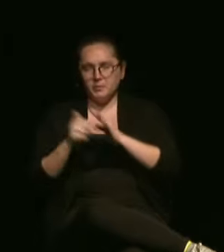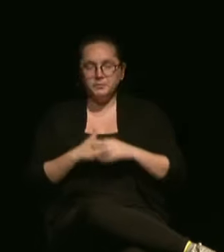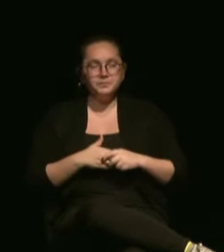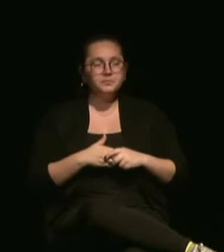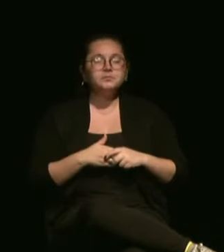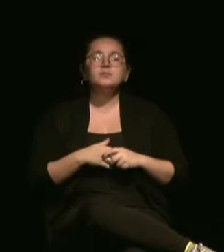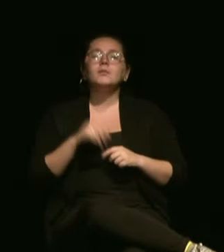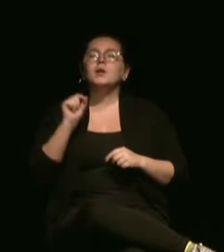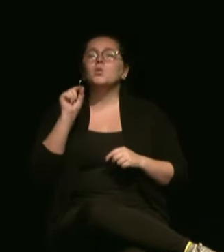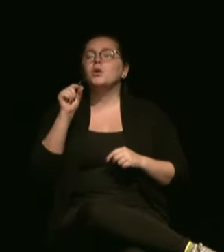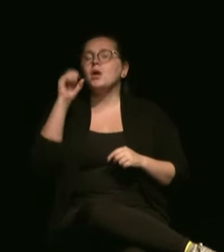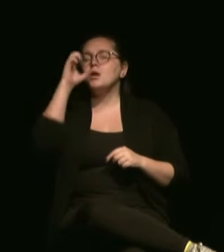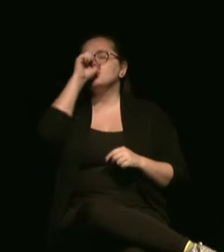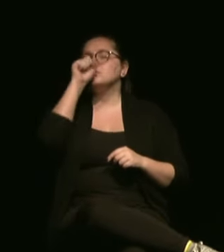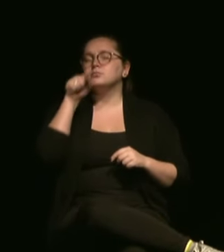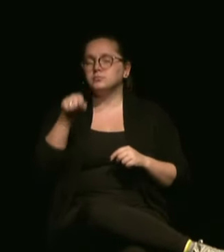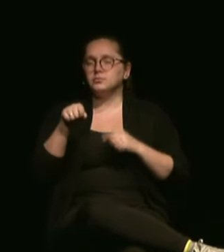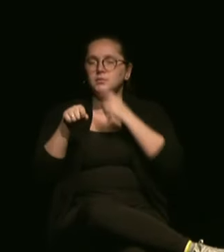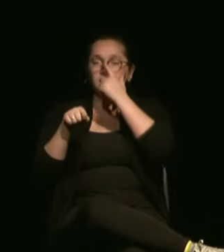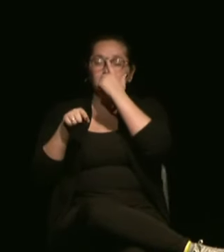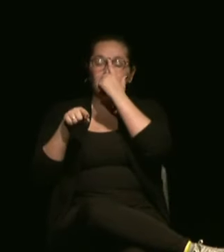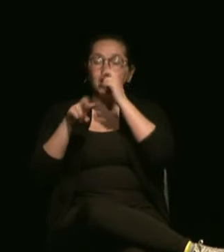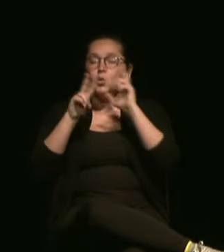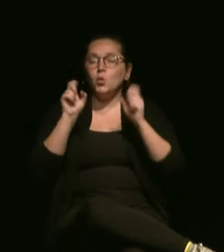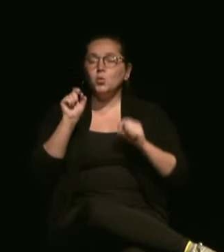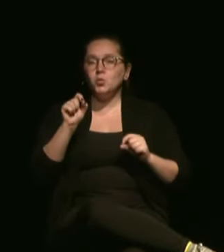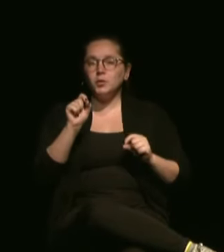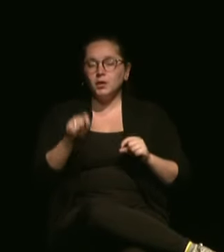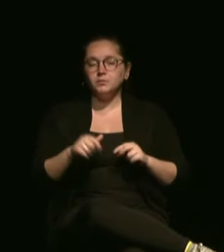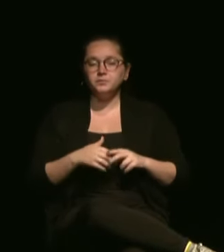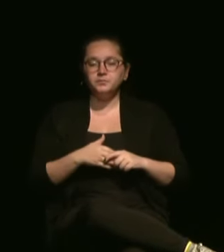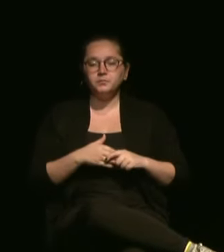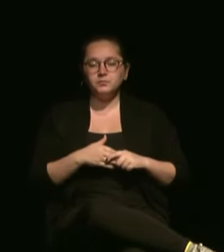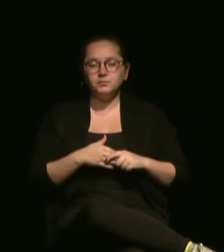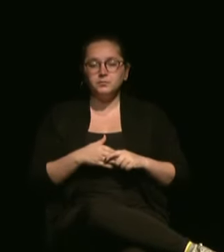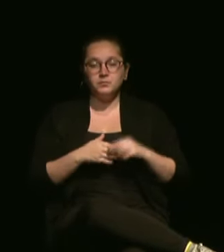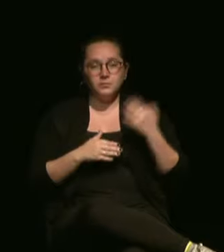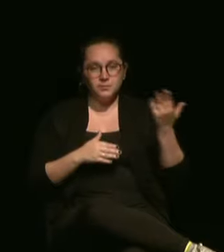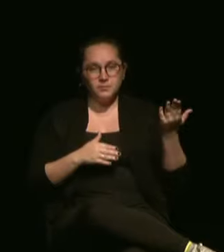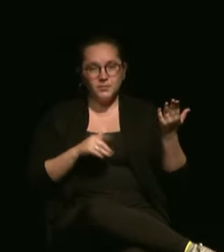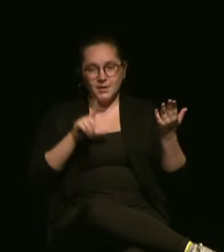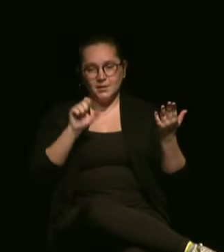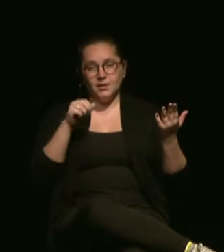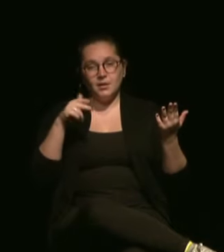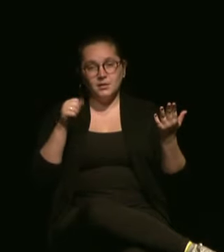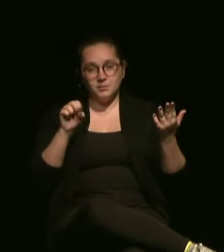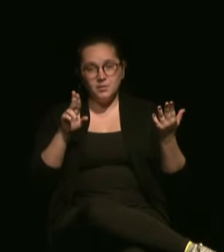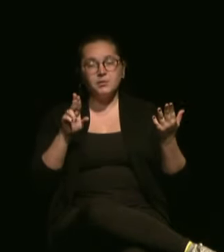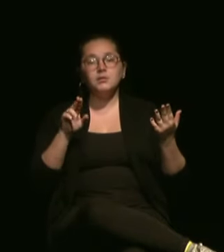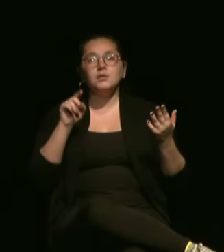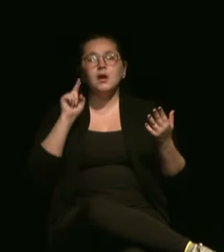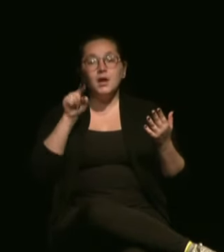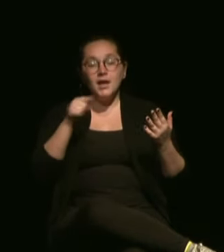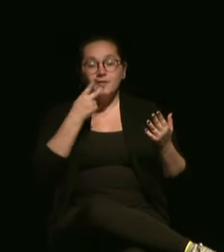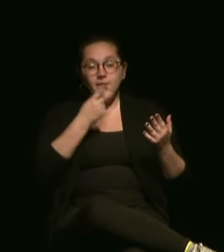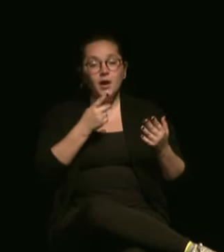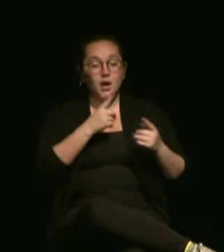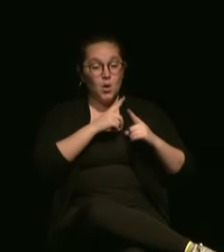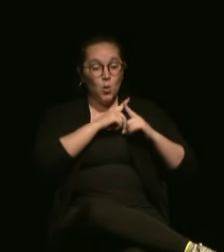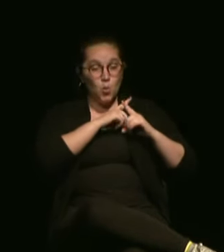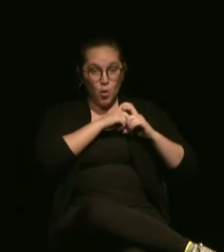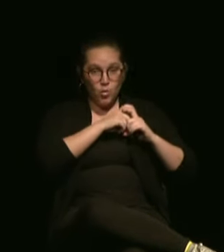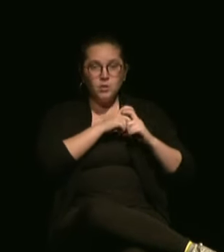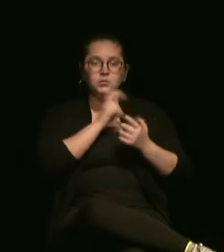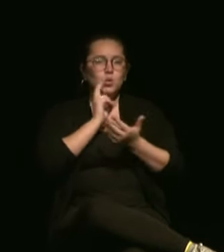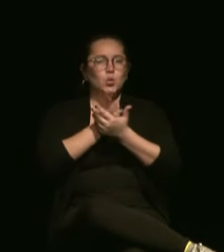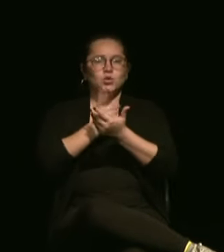do Shoah para essa nossa discussão sobre o Coutinho é que, para o Lanzmann, o Holocausto está vivo, o